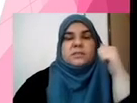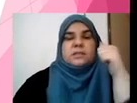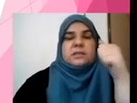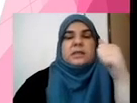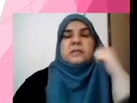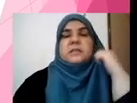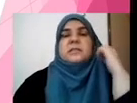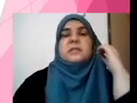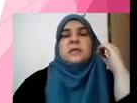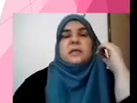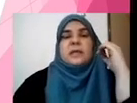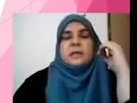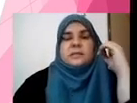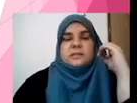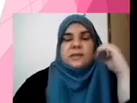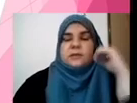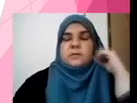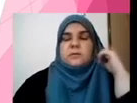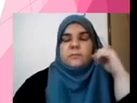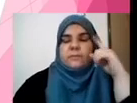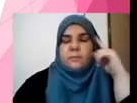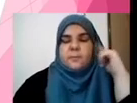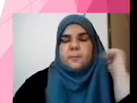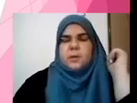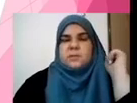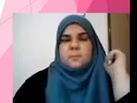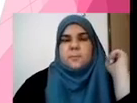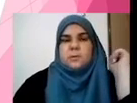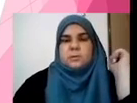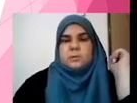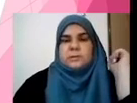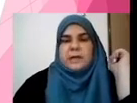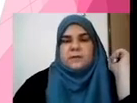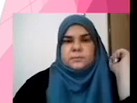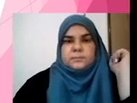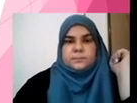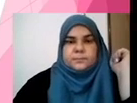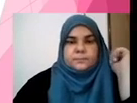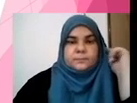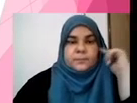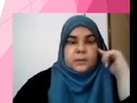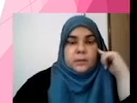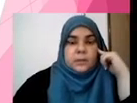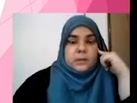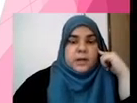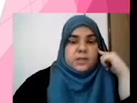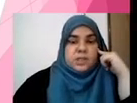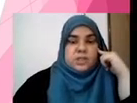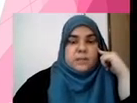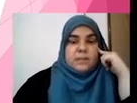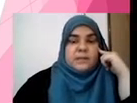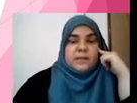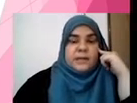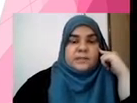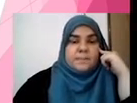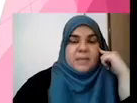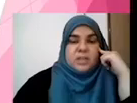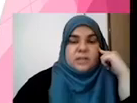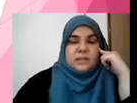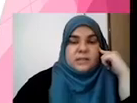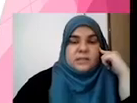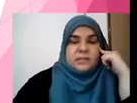das bissetrizes, incentro. Vamos para o próximo ponto notável. A gente também tem